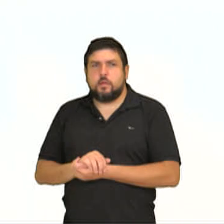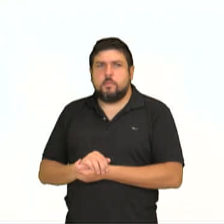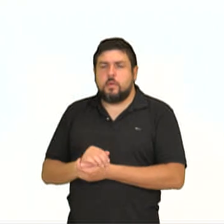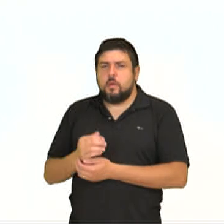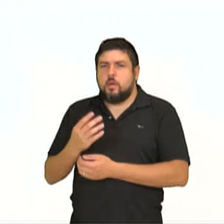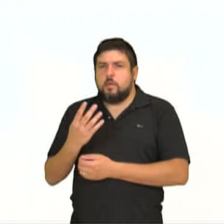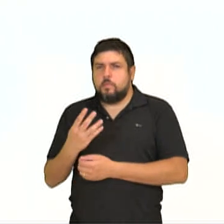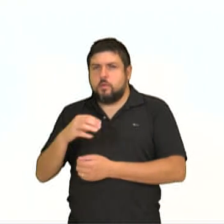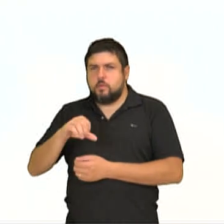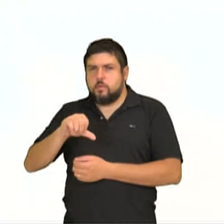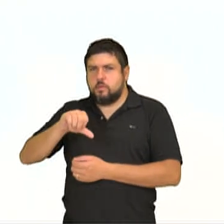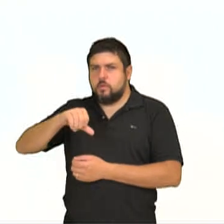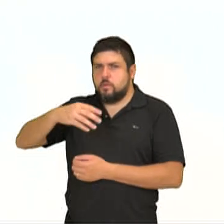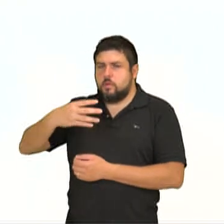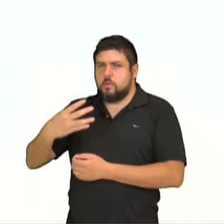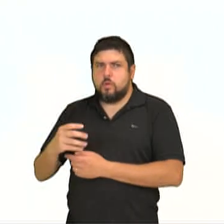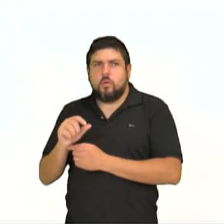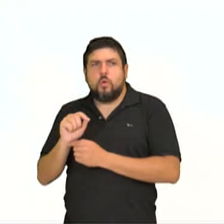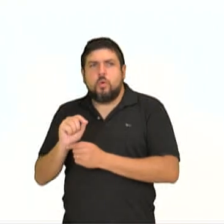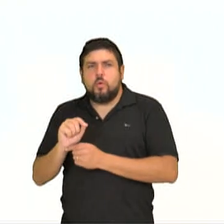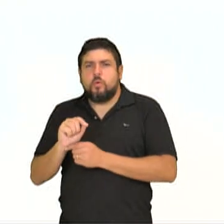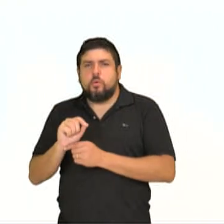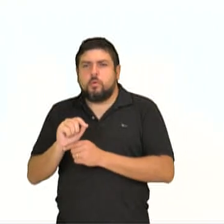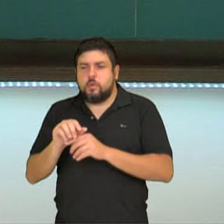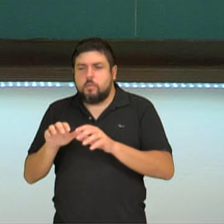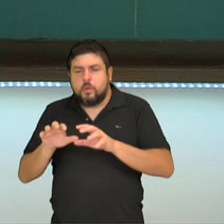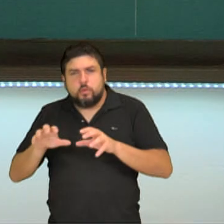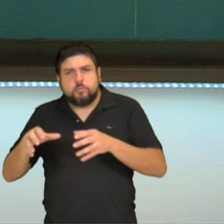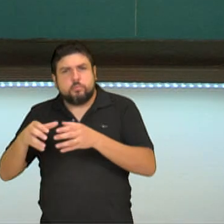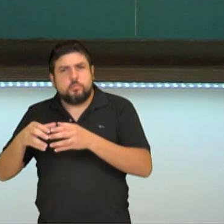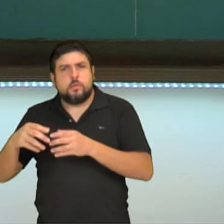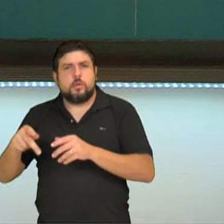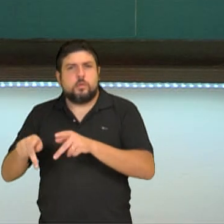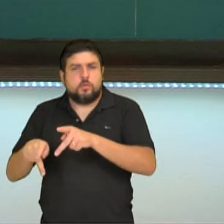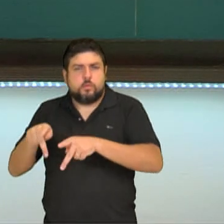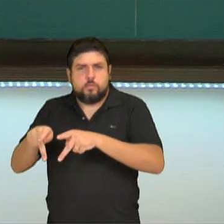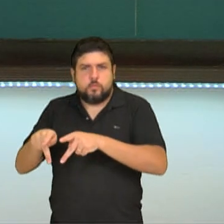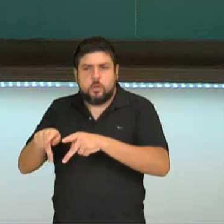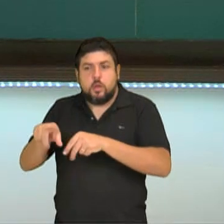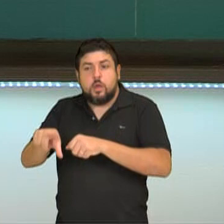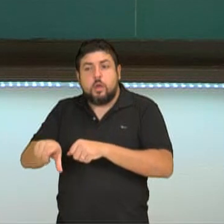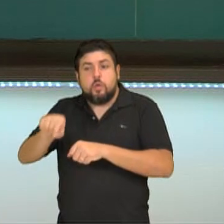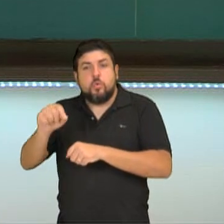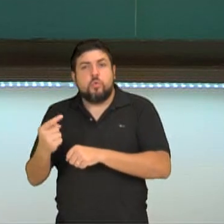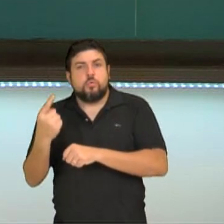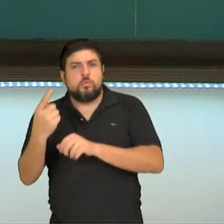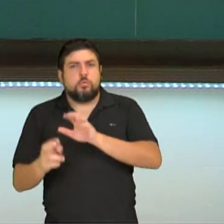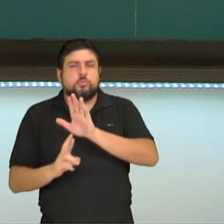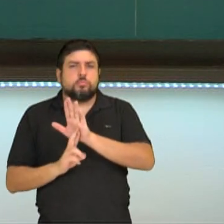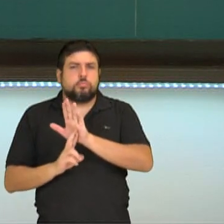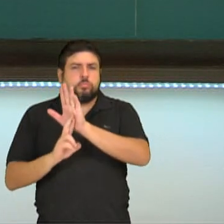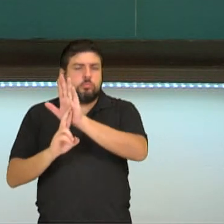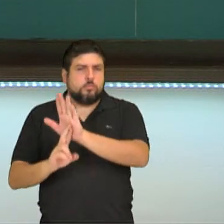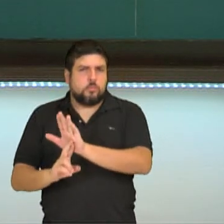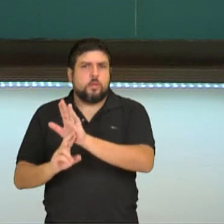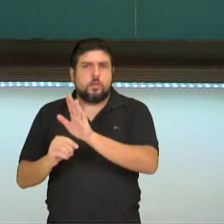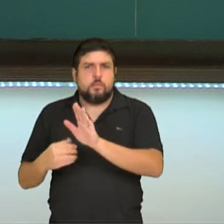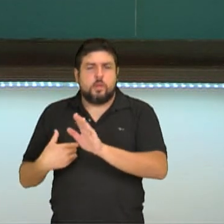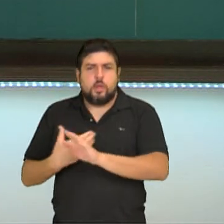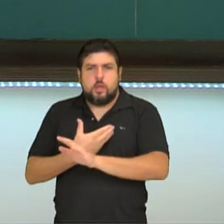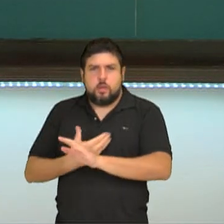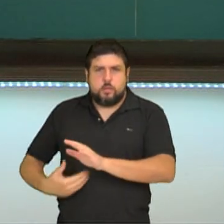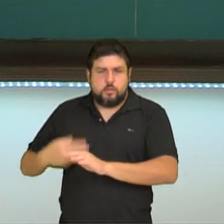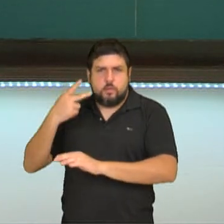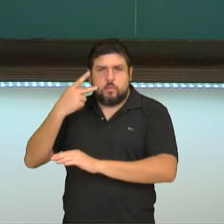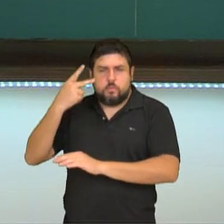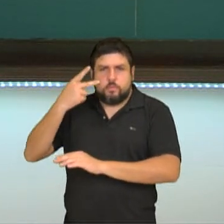o tribunato da plebe, que vai eleger um representante importante, né, um cargo político importante dos